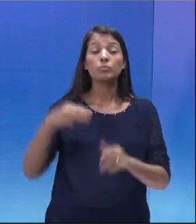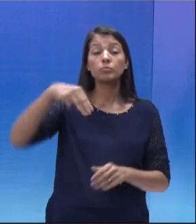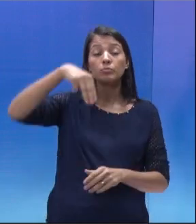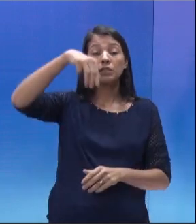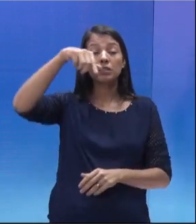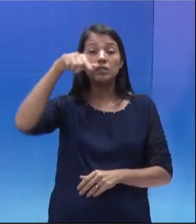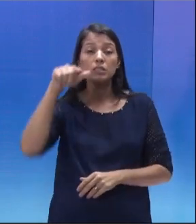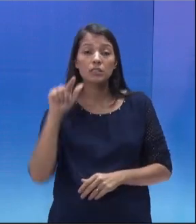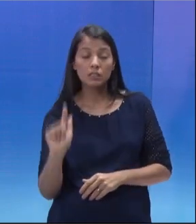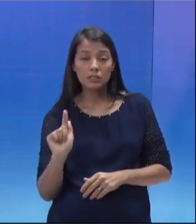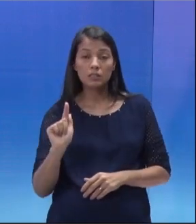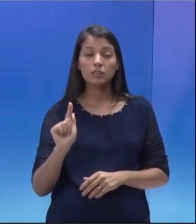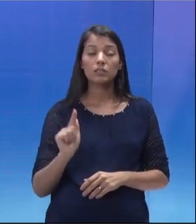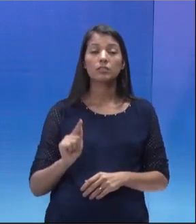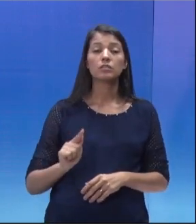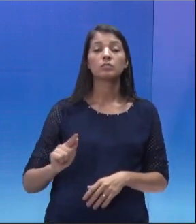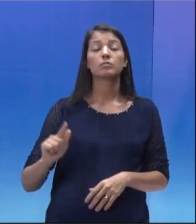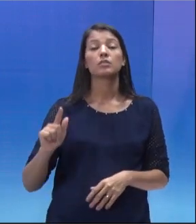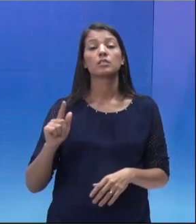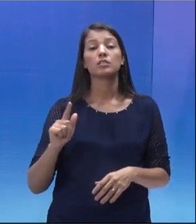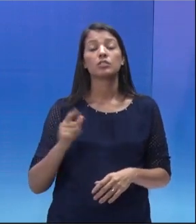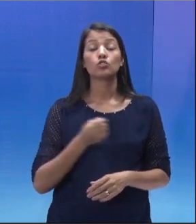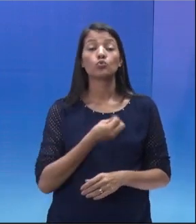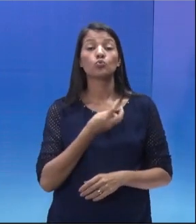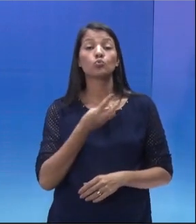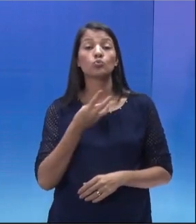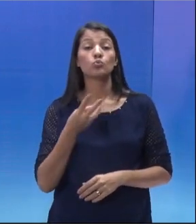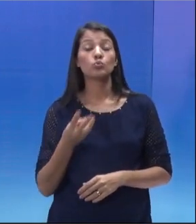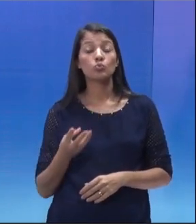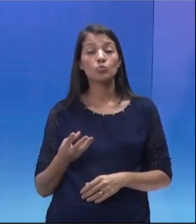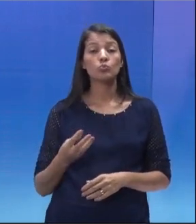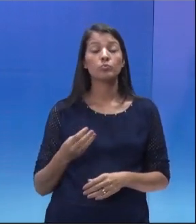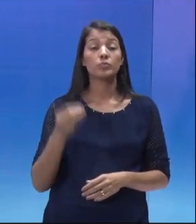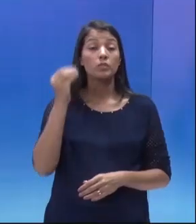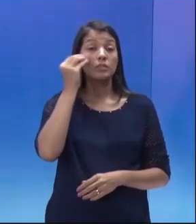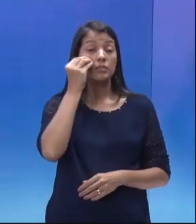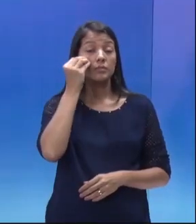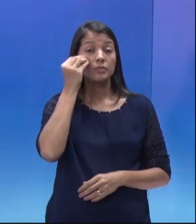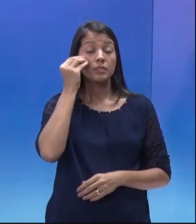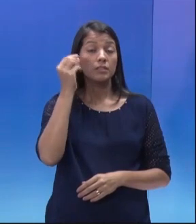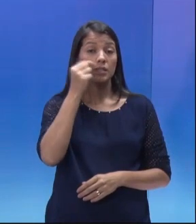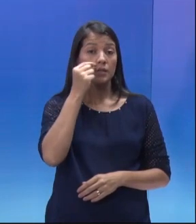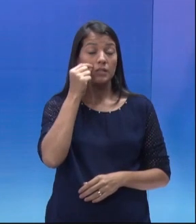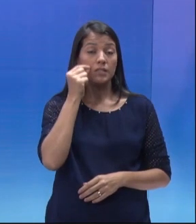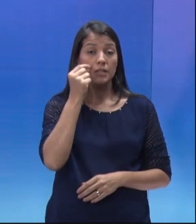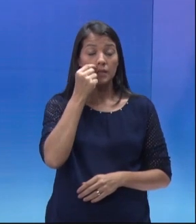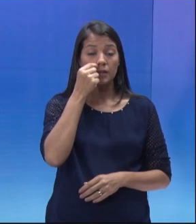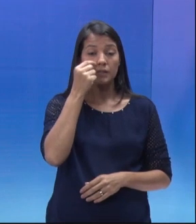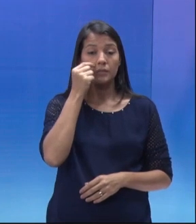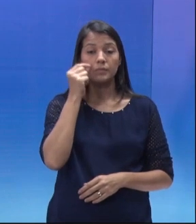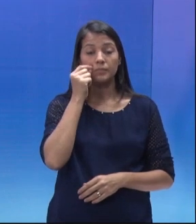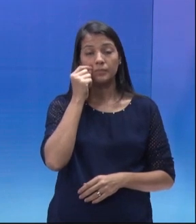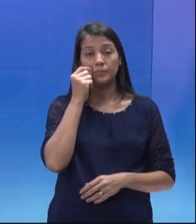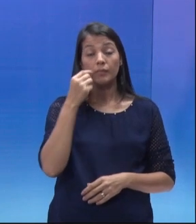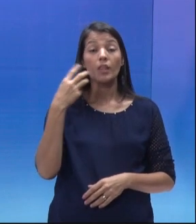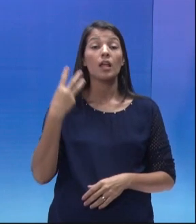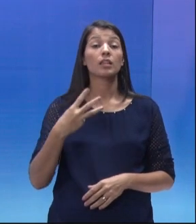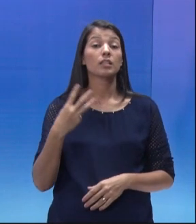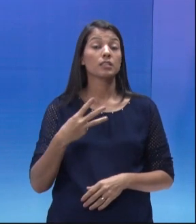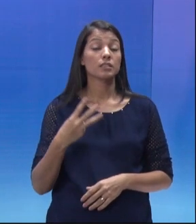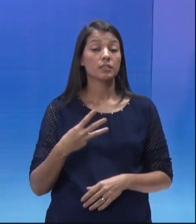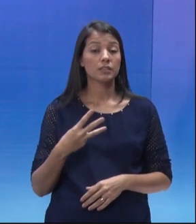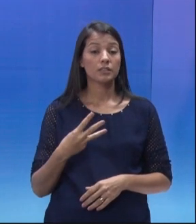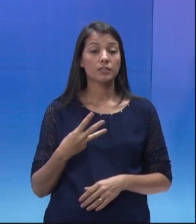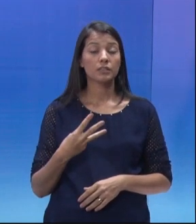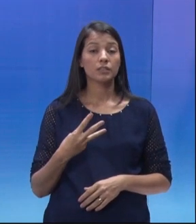nosso caso são os ratos. Vamos indo além no enunciado. Terceira parte. Ele então trouxe aí para a